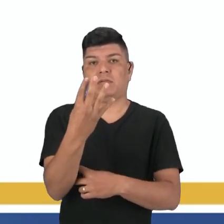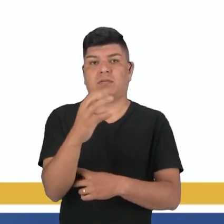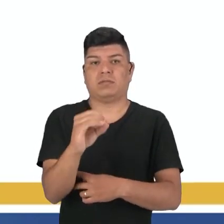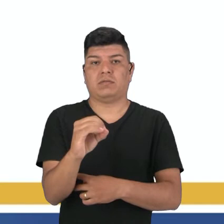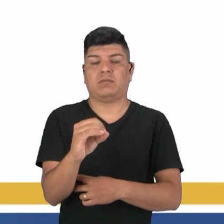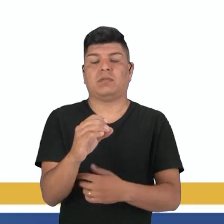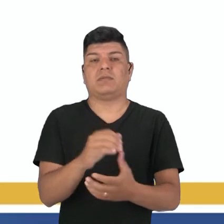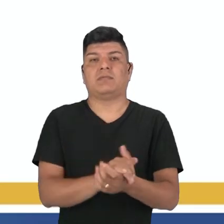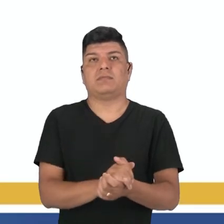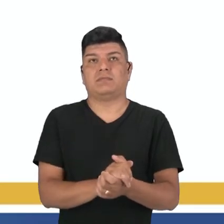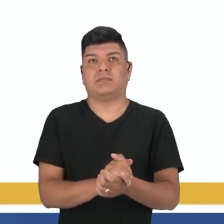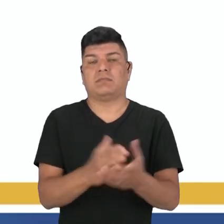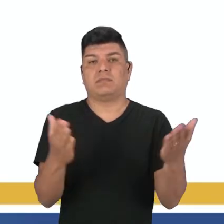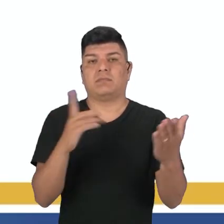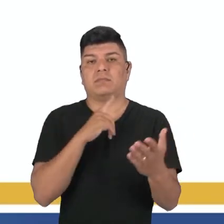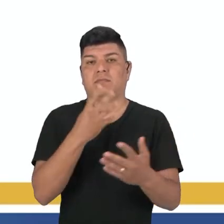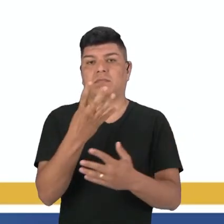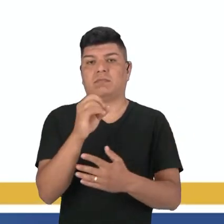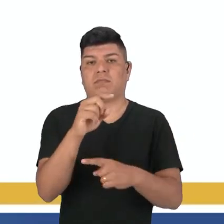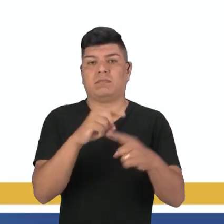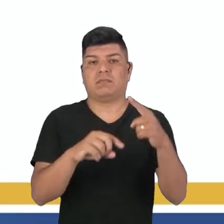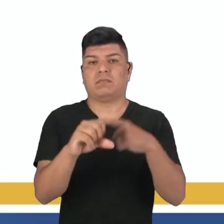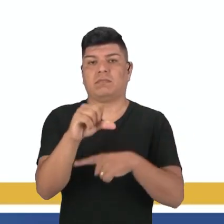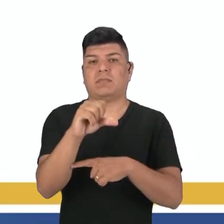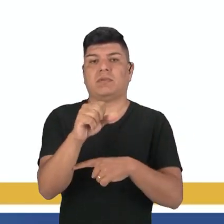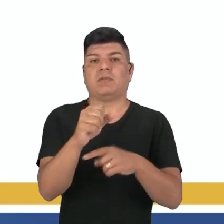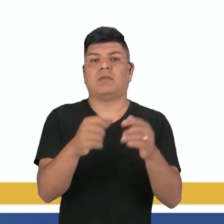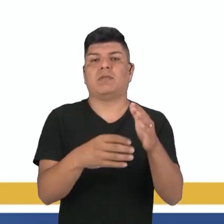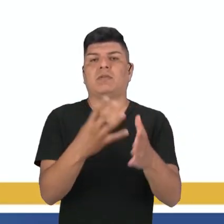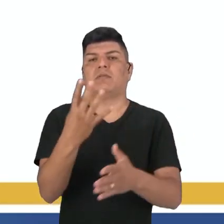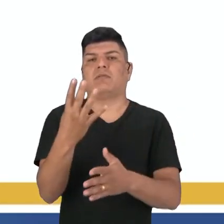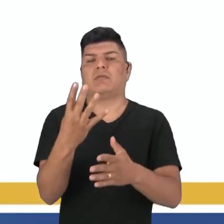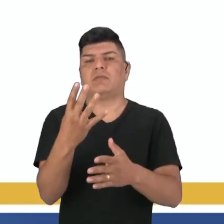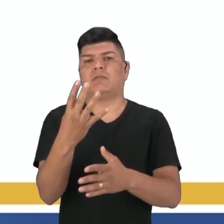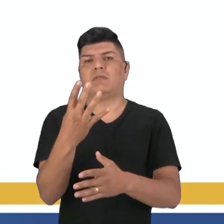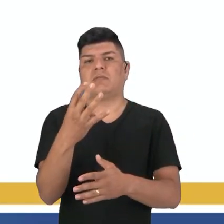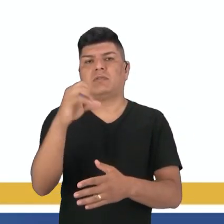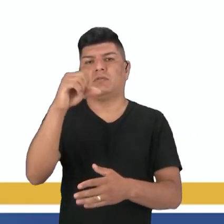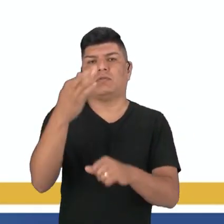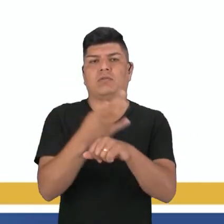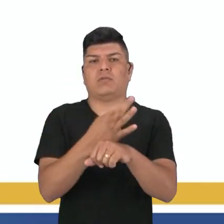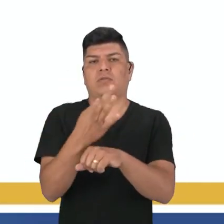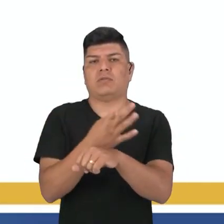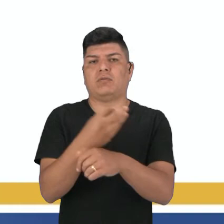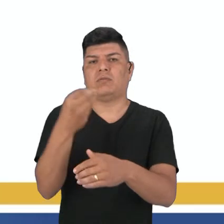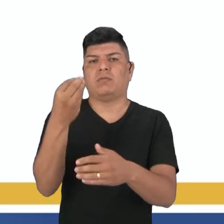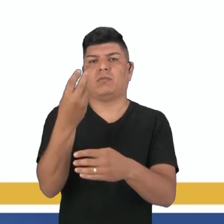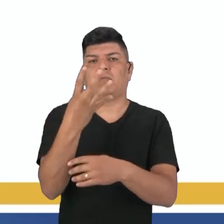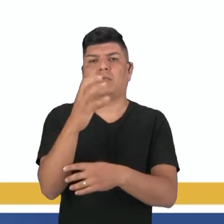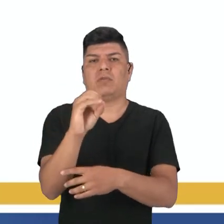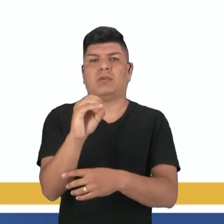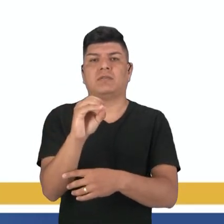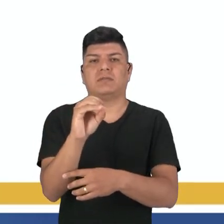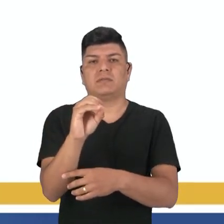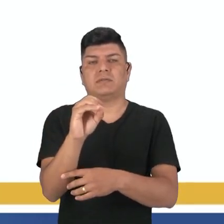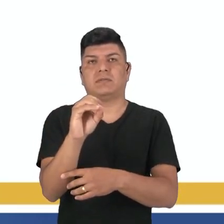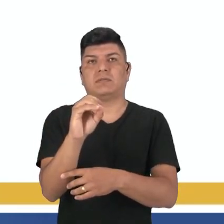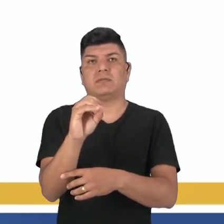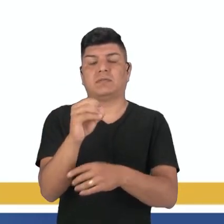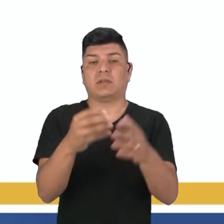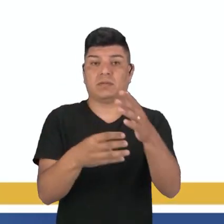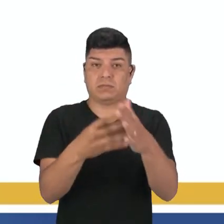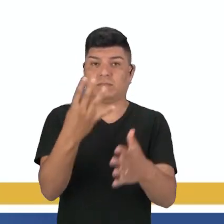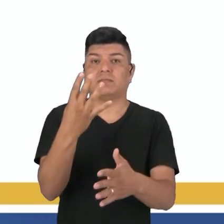meu 0. E aí agora eu tenho 40 dividido para 9. Quantas vezes o 9 ele cabe dentro do 40? Ele coube